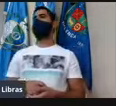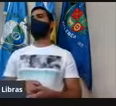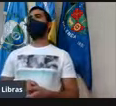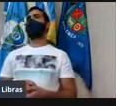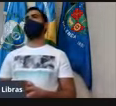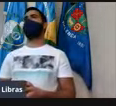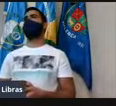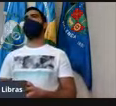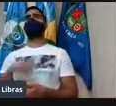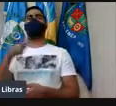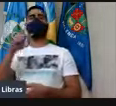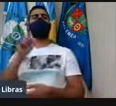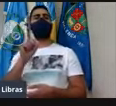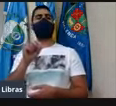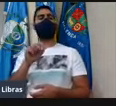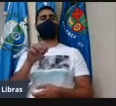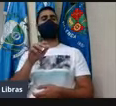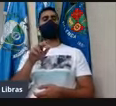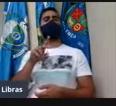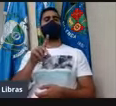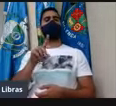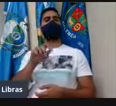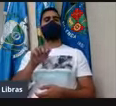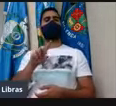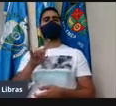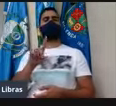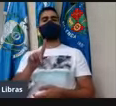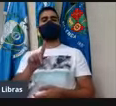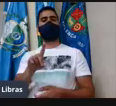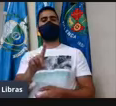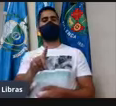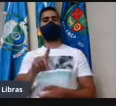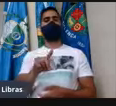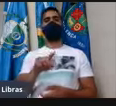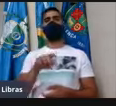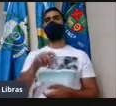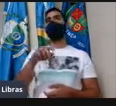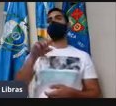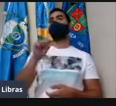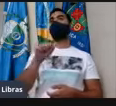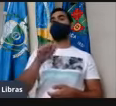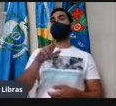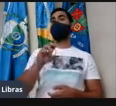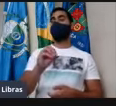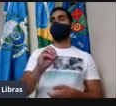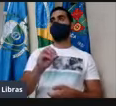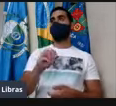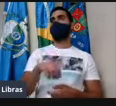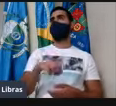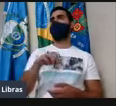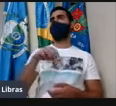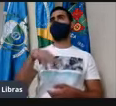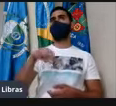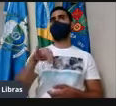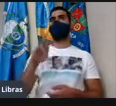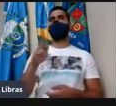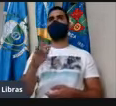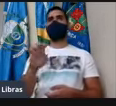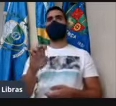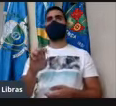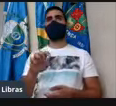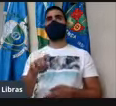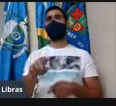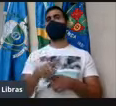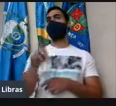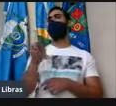Os vereadores foram, o relator foi o David Nogueira, e os membros foram o Saulo Correia e a Michele Cabral,